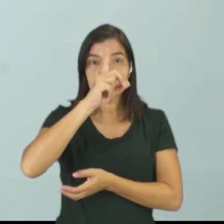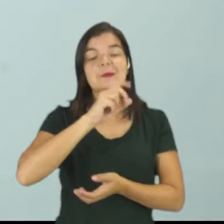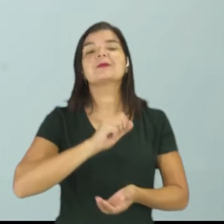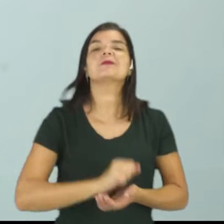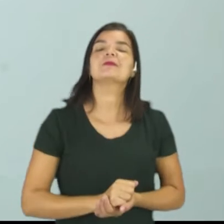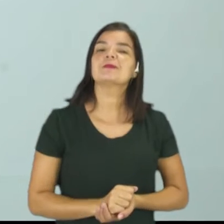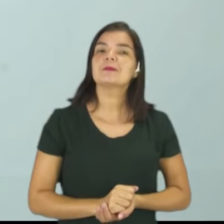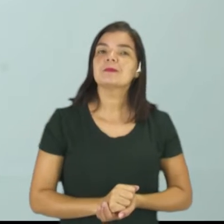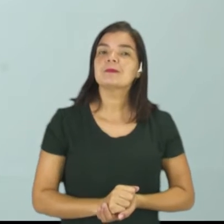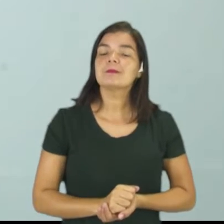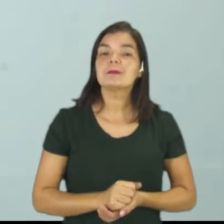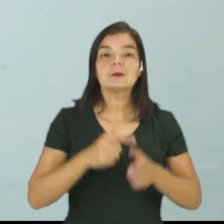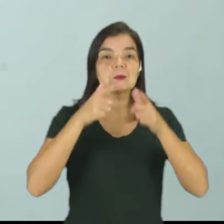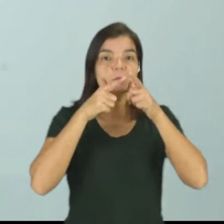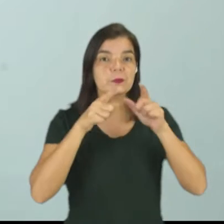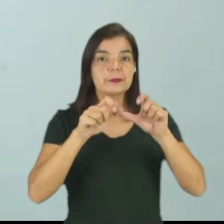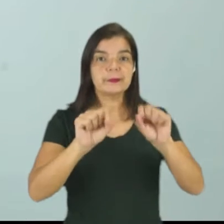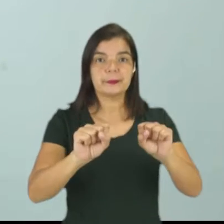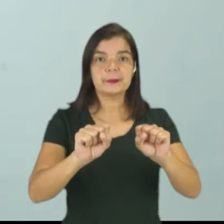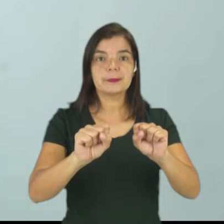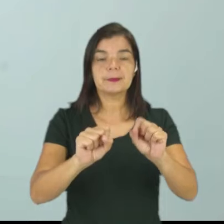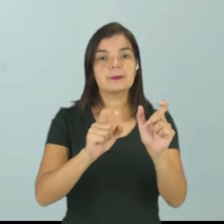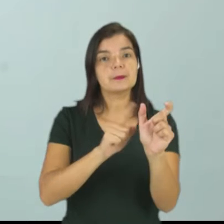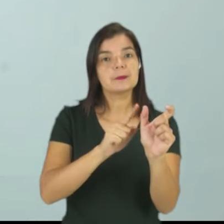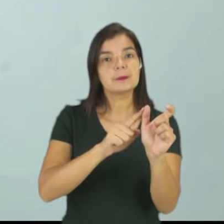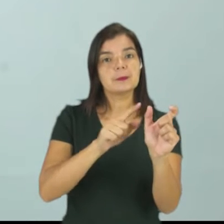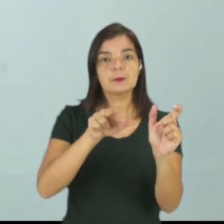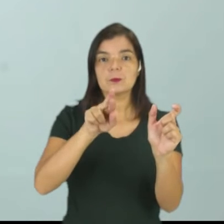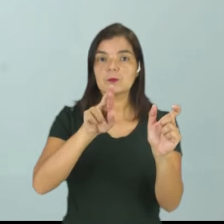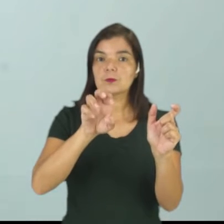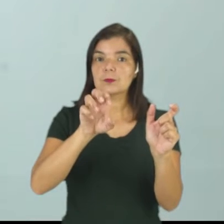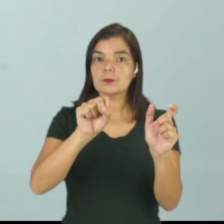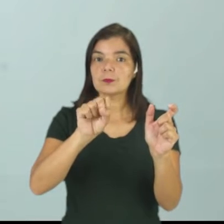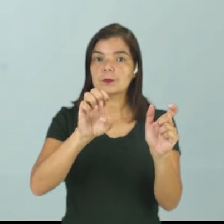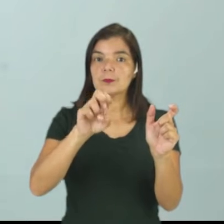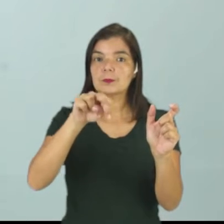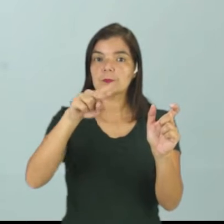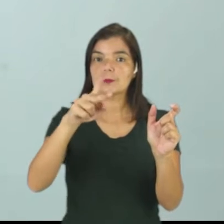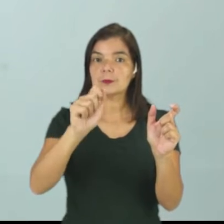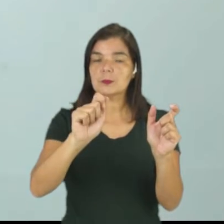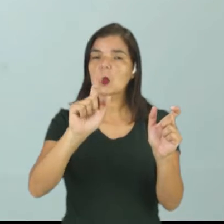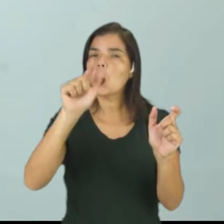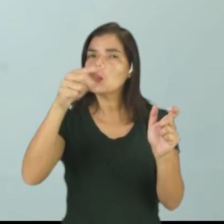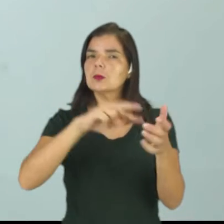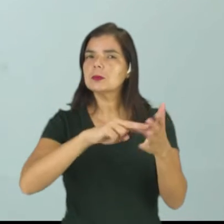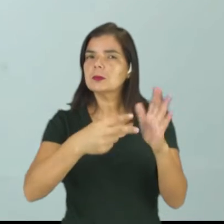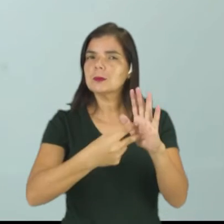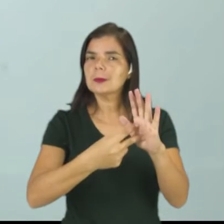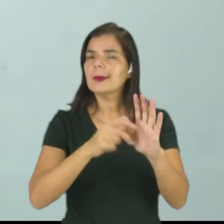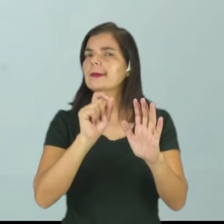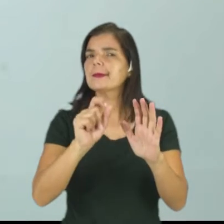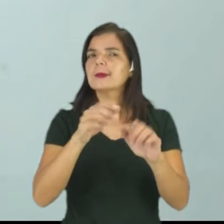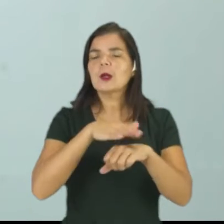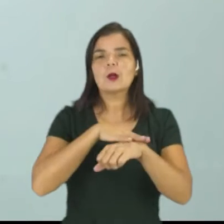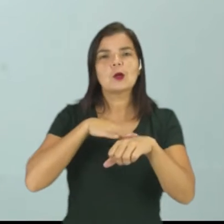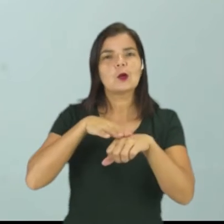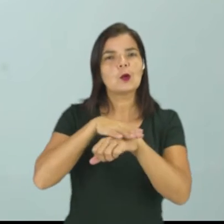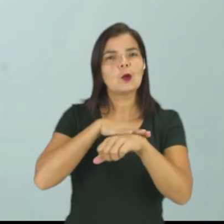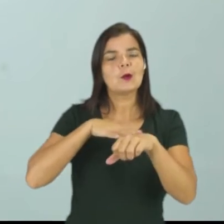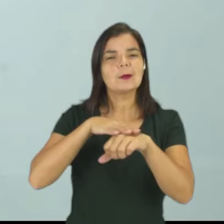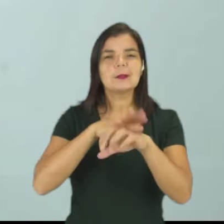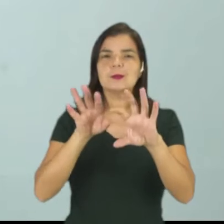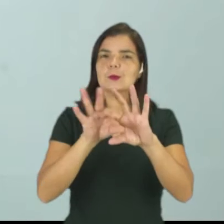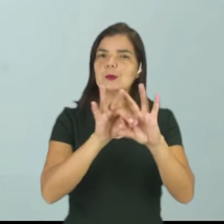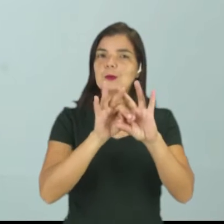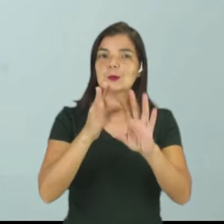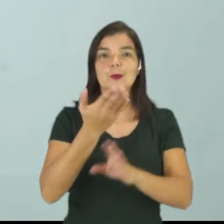cotidiano, da nossa linguagem, a palavra resenha até ganhou outro significado, que é a conversa